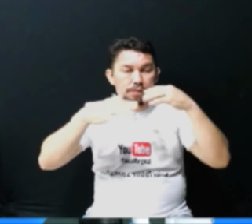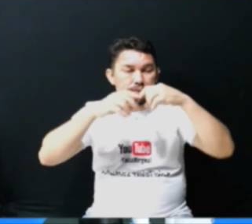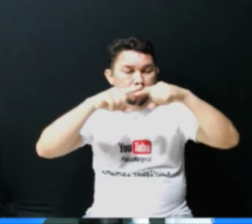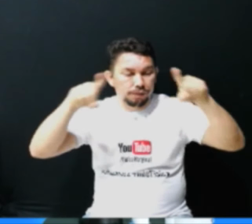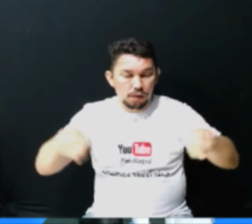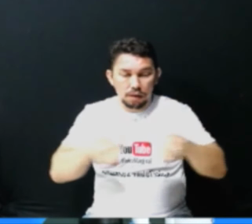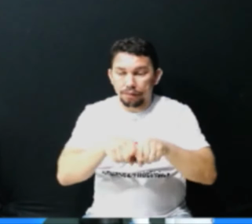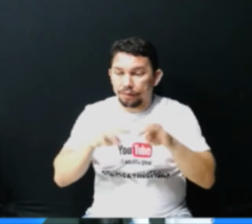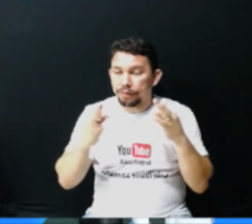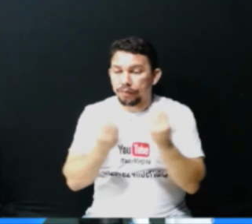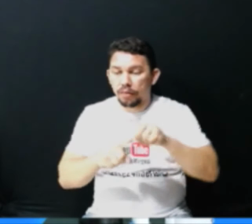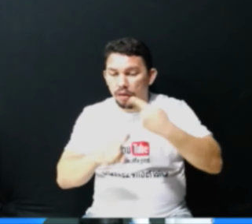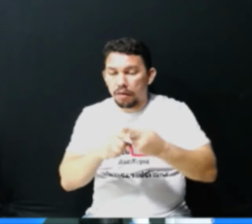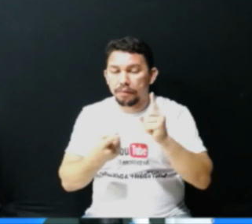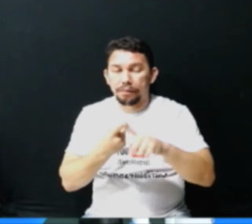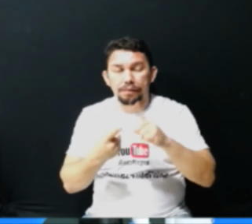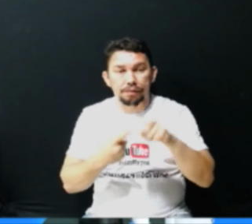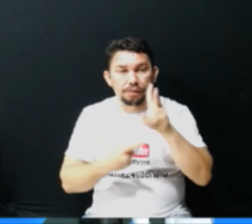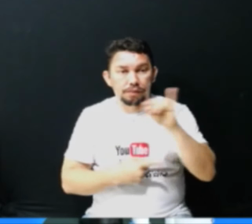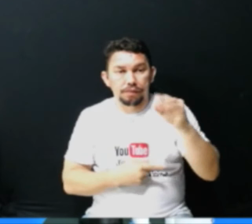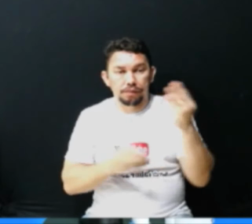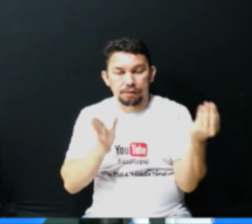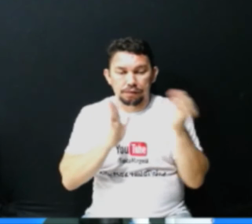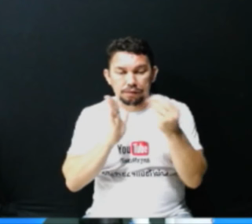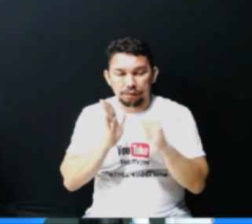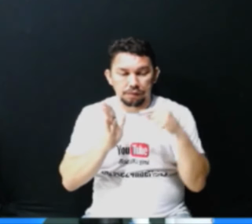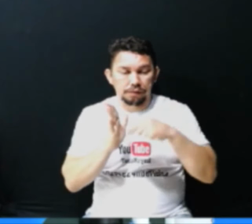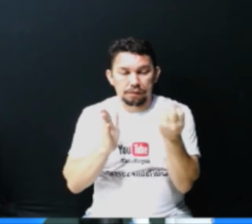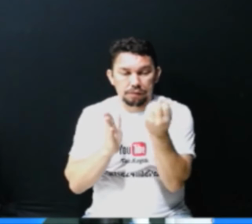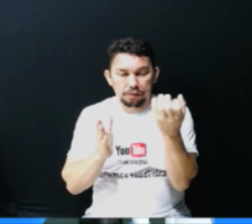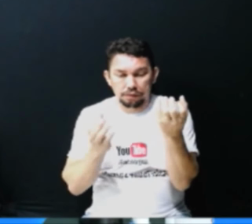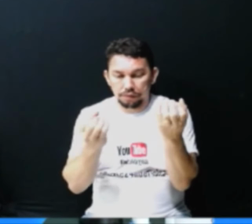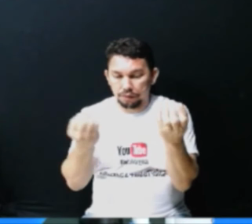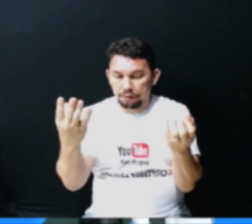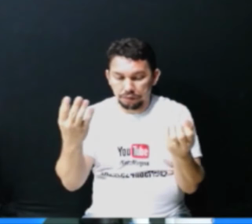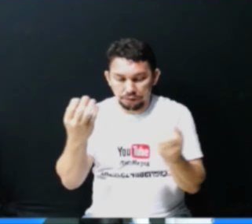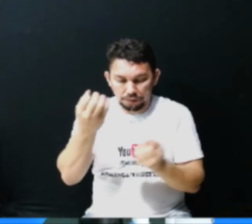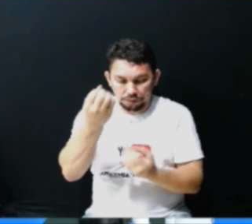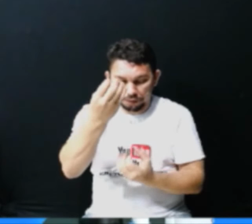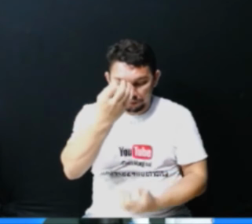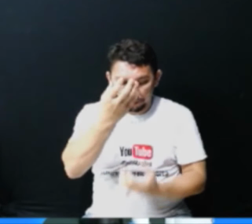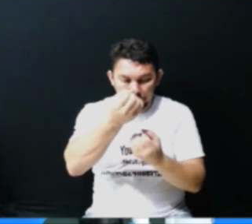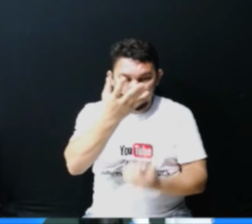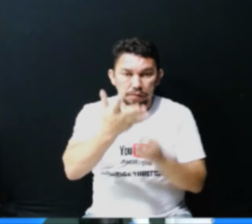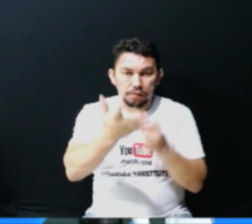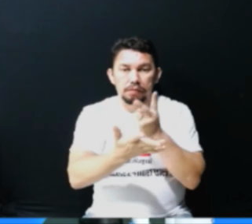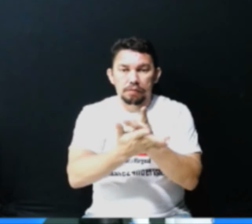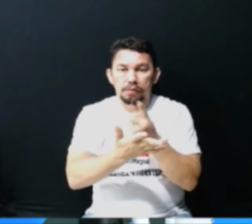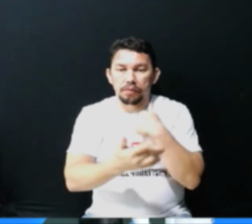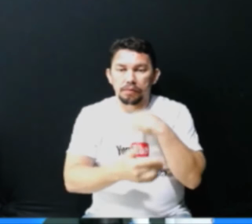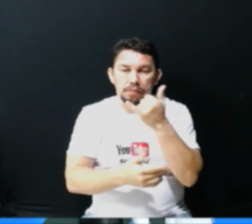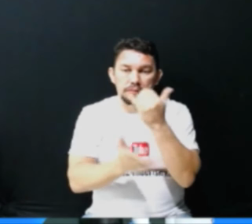E outra é que à medida que você vai adicionando as lâmpadas em paralelo, você vai tendo cada vez mais corrente. Então